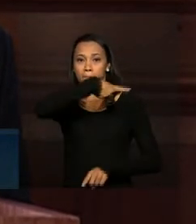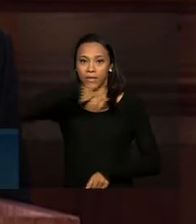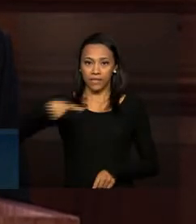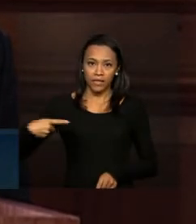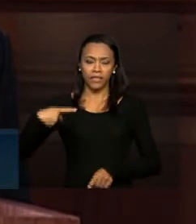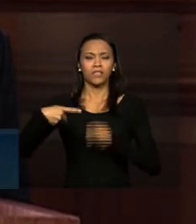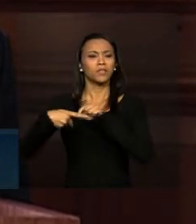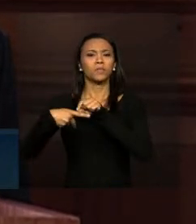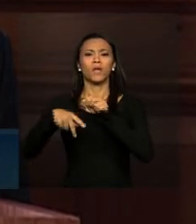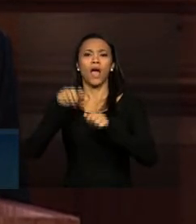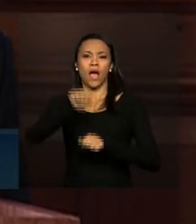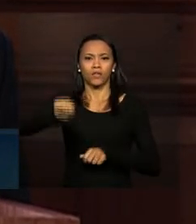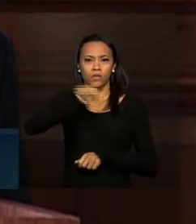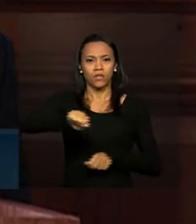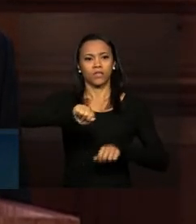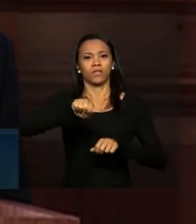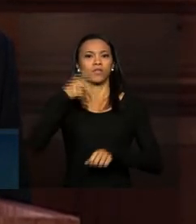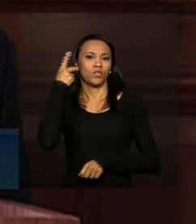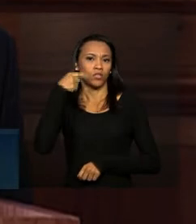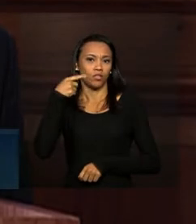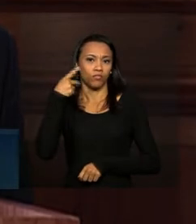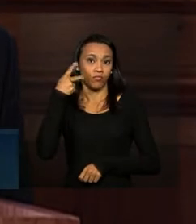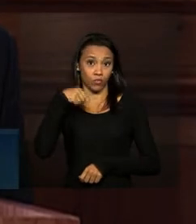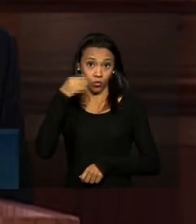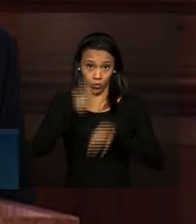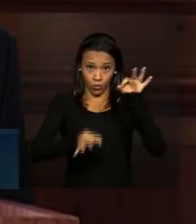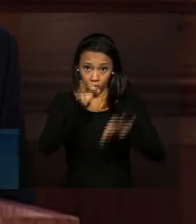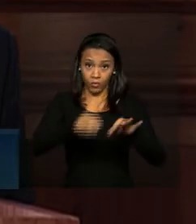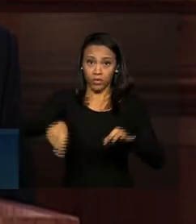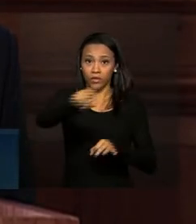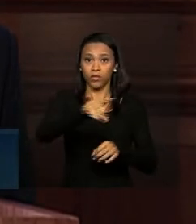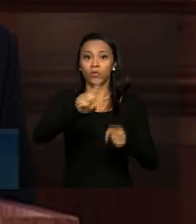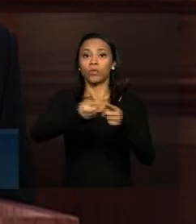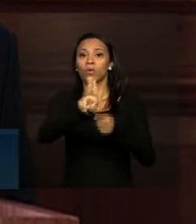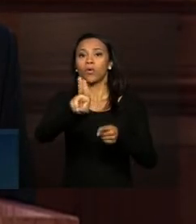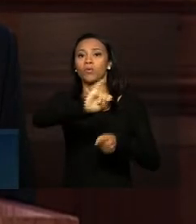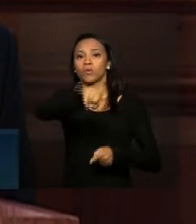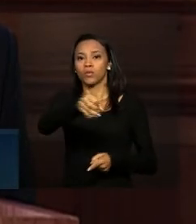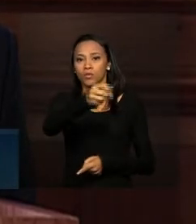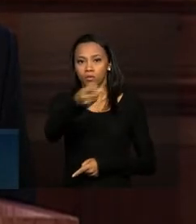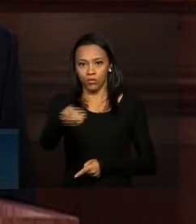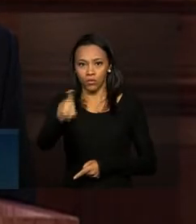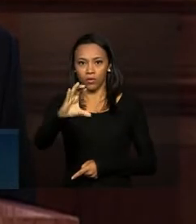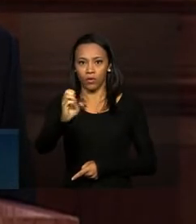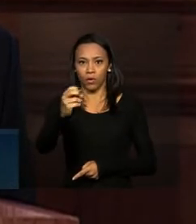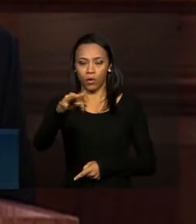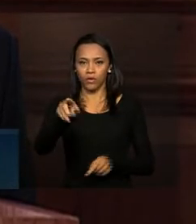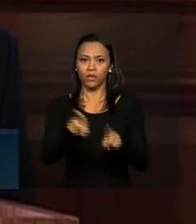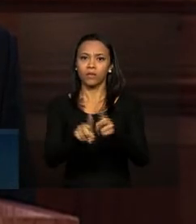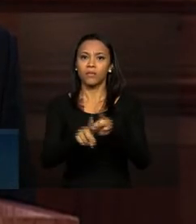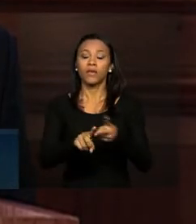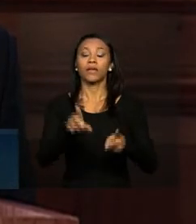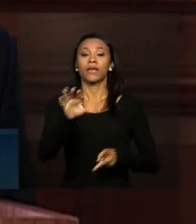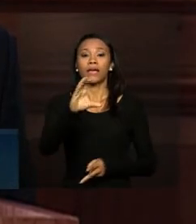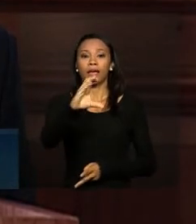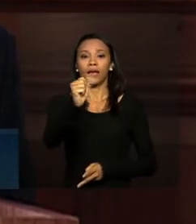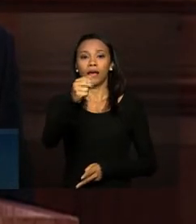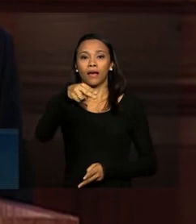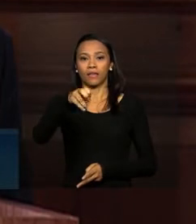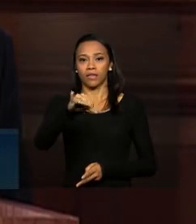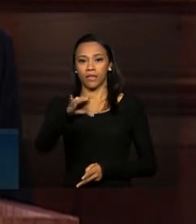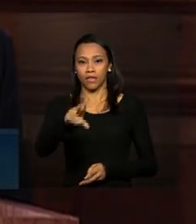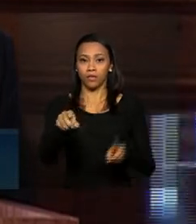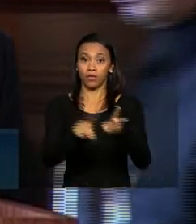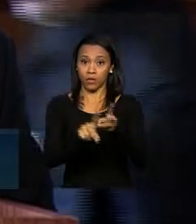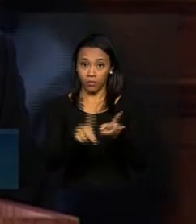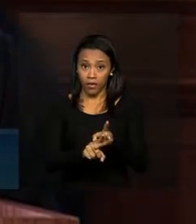presidentes de associações de magistrados, juiz de direito João Ricardo Santos Costa, desembargador Herbert Carneiro,